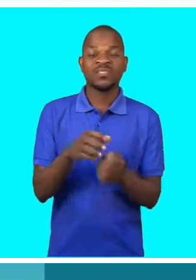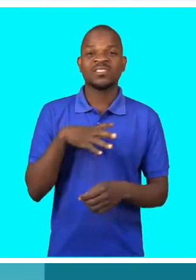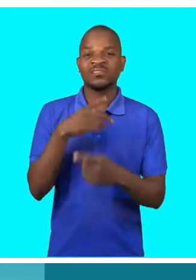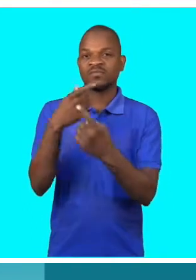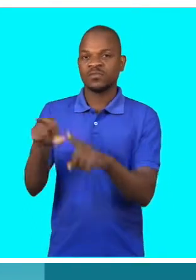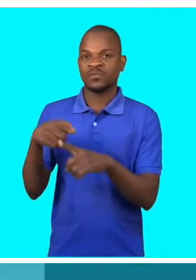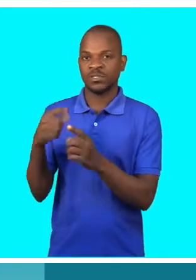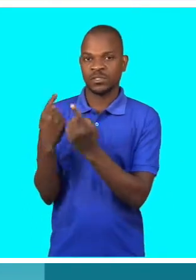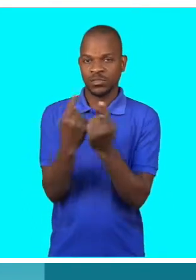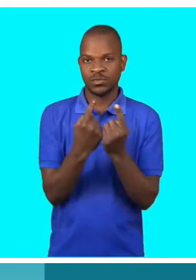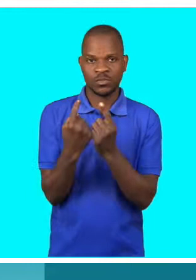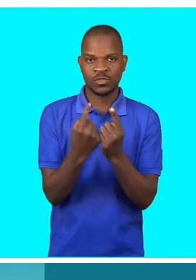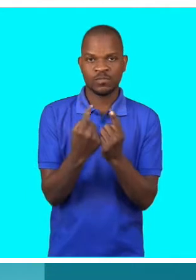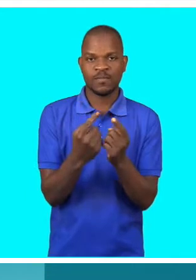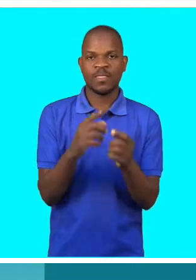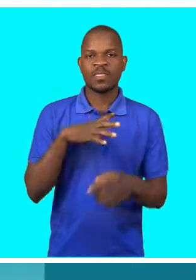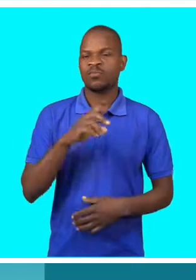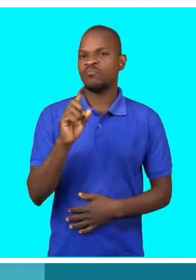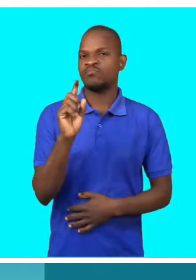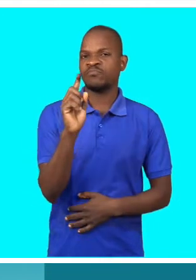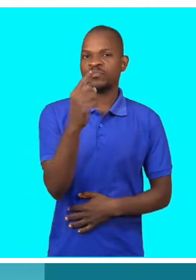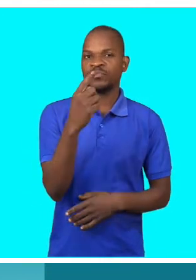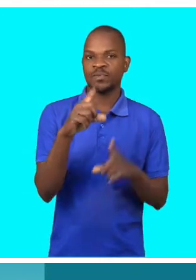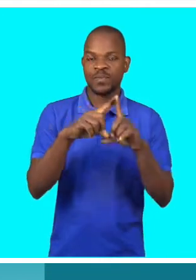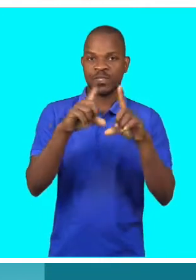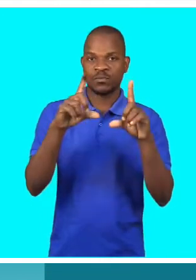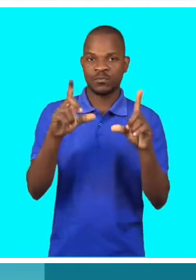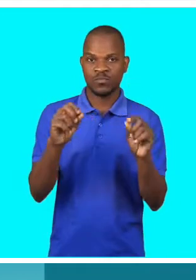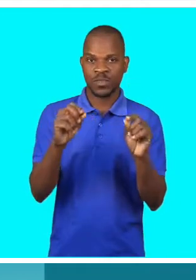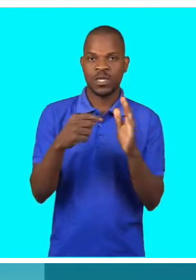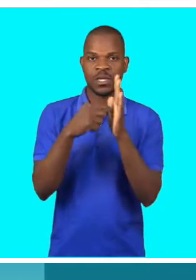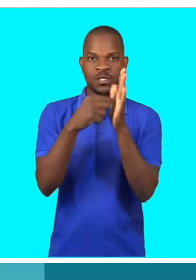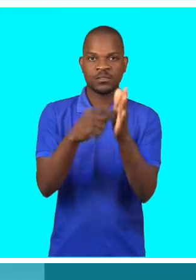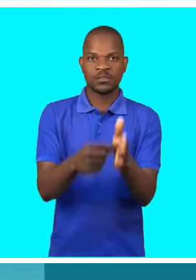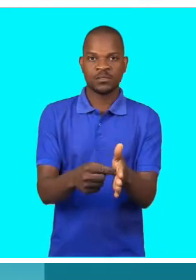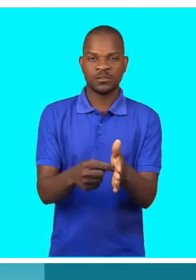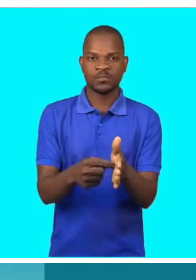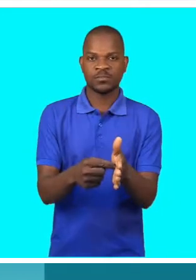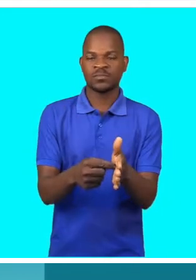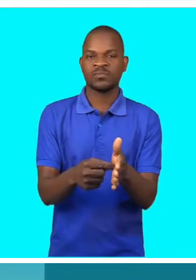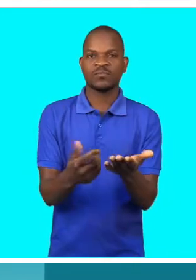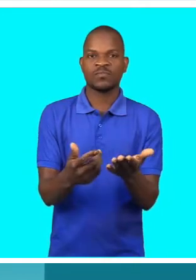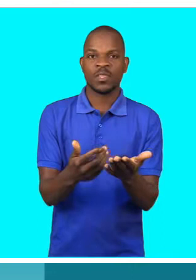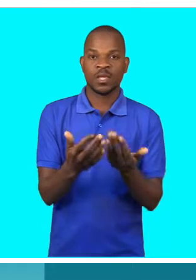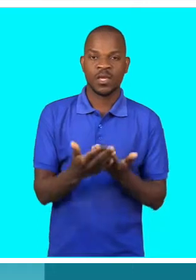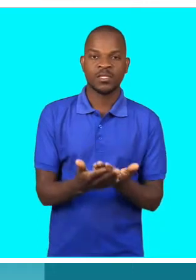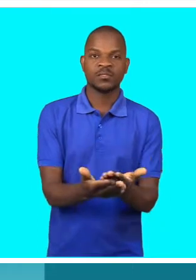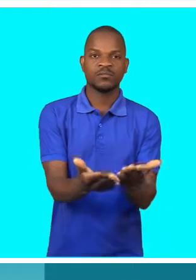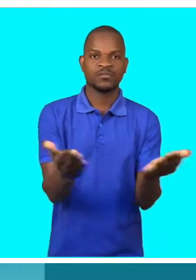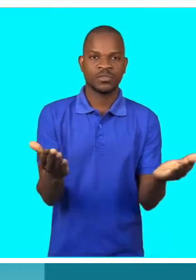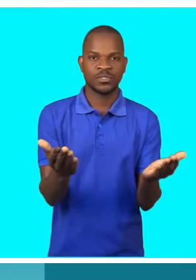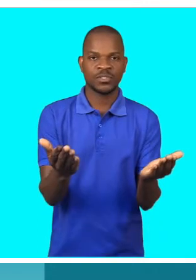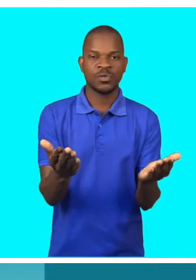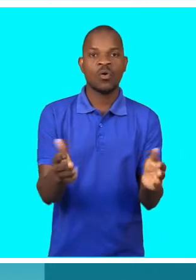coisa. Kusunga, Moçana é a primeira coisa. Por exemplo, quando apresenta